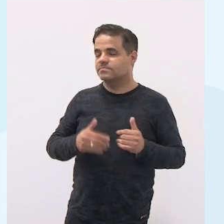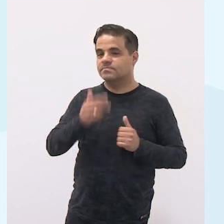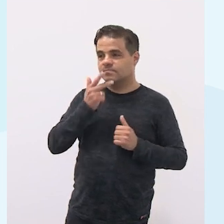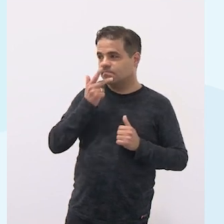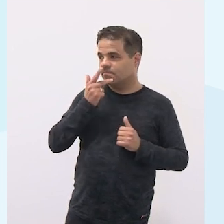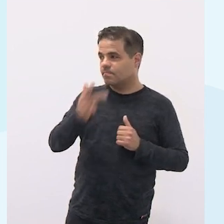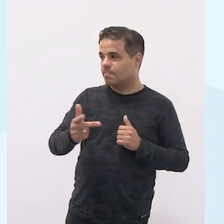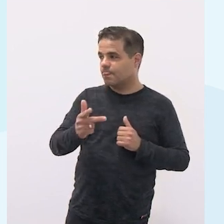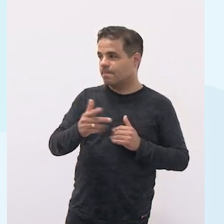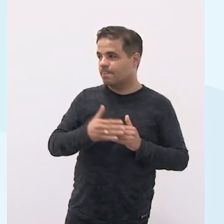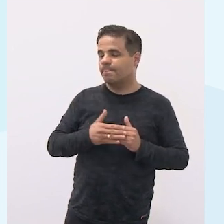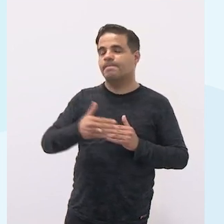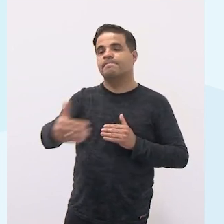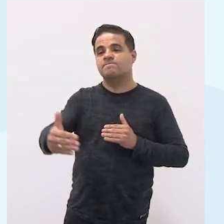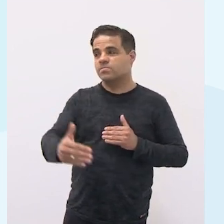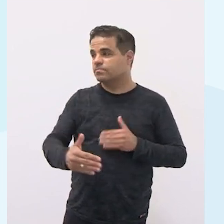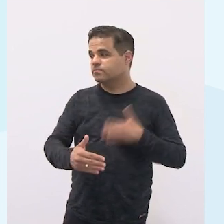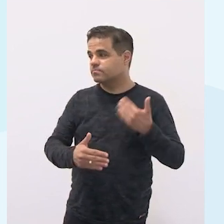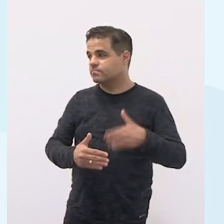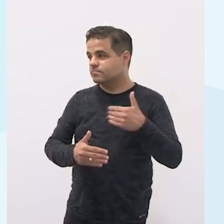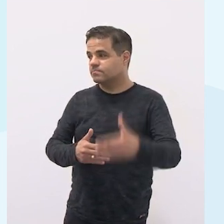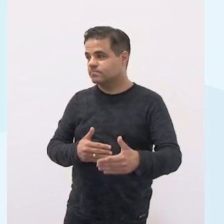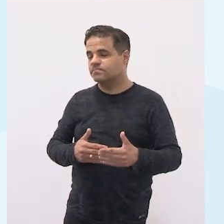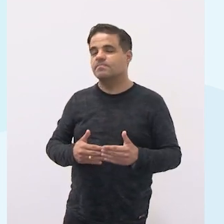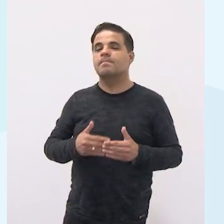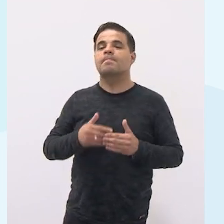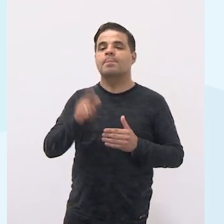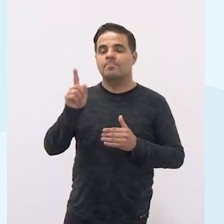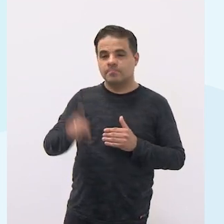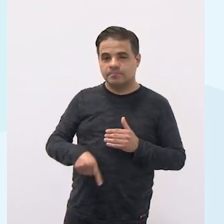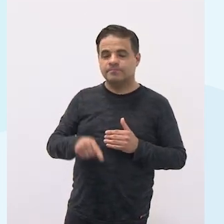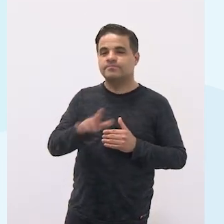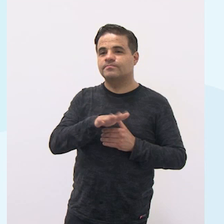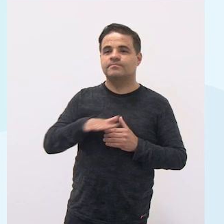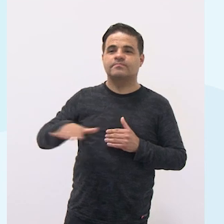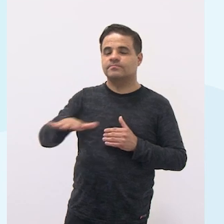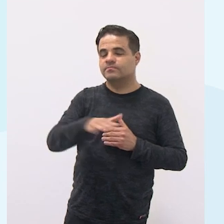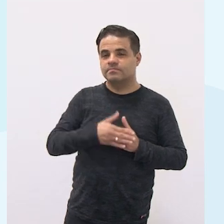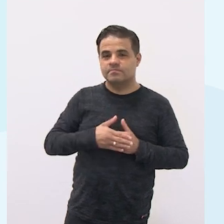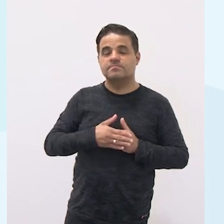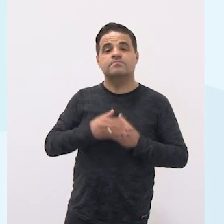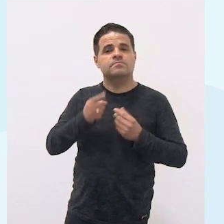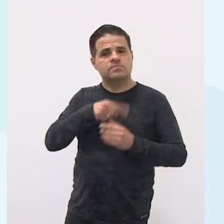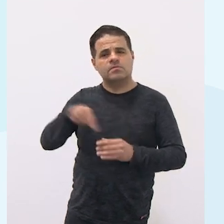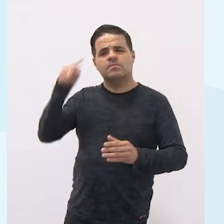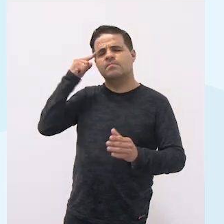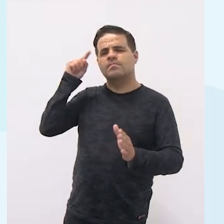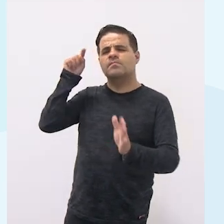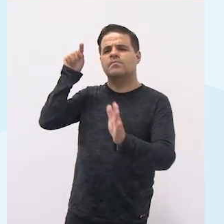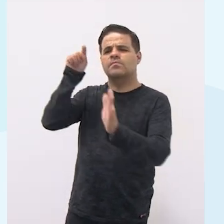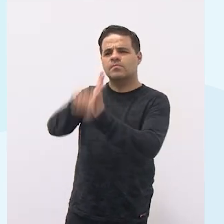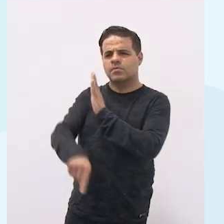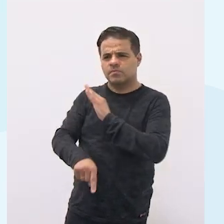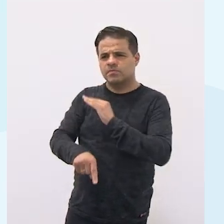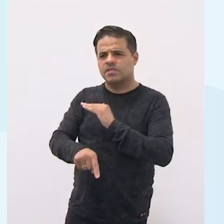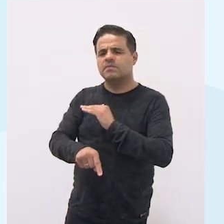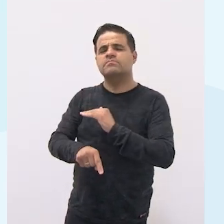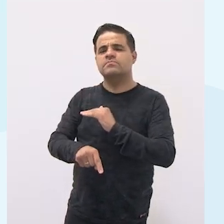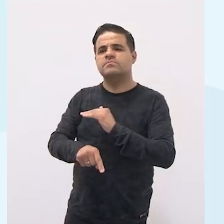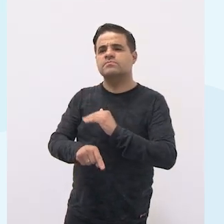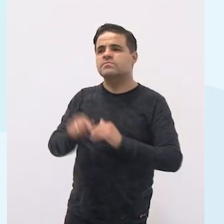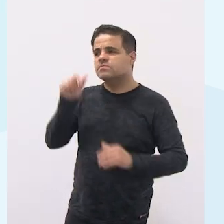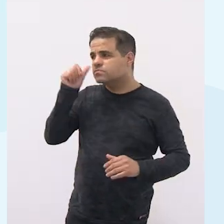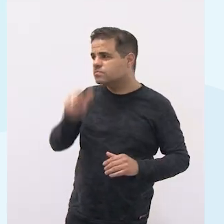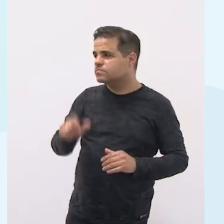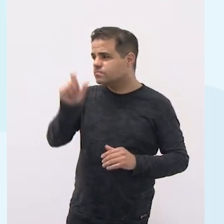tem esse serviço. Então, a gente passou a usar esse espaço. E nós perguntamos para essas